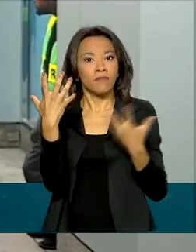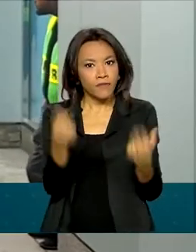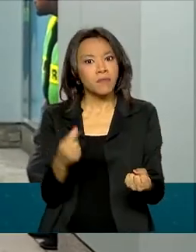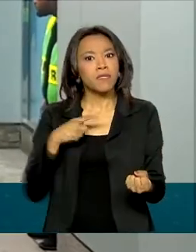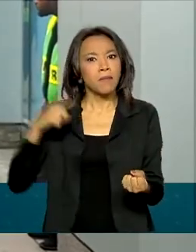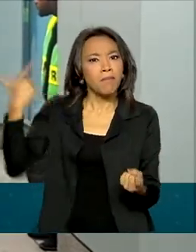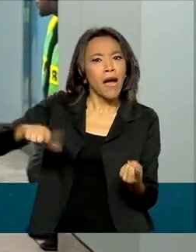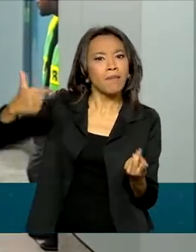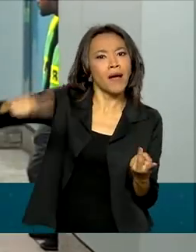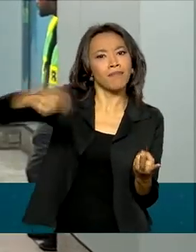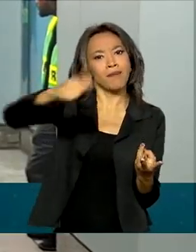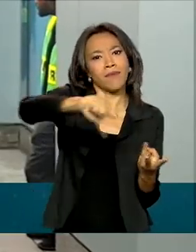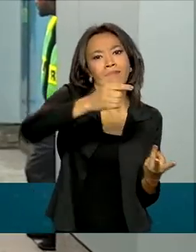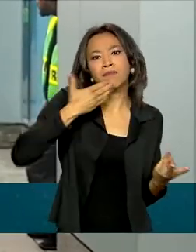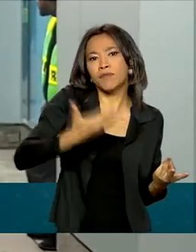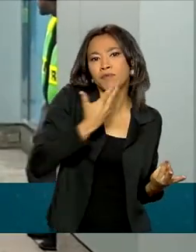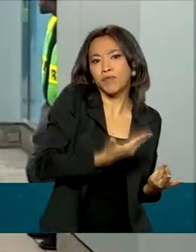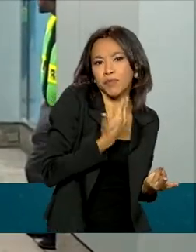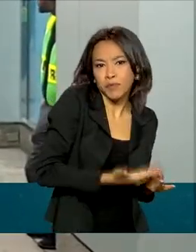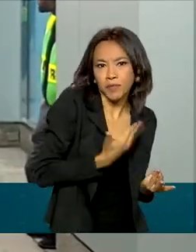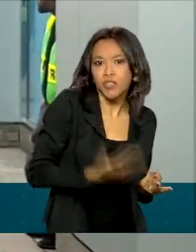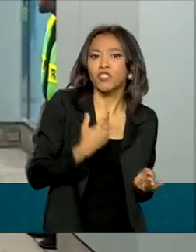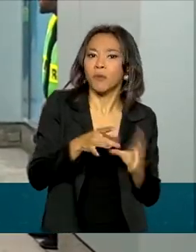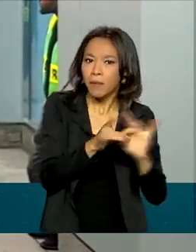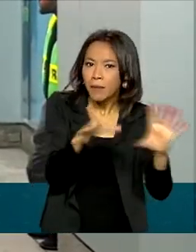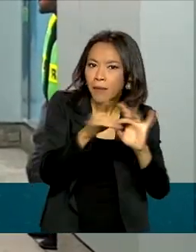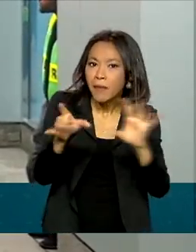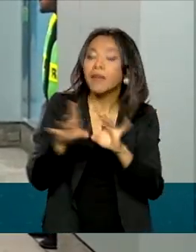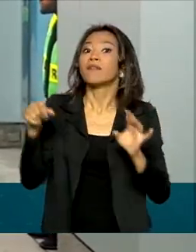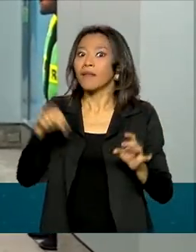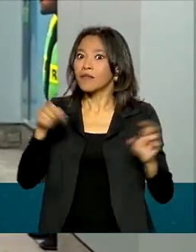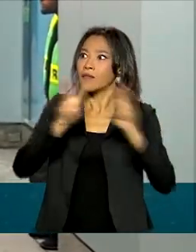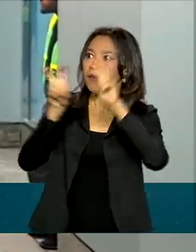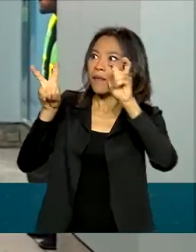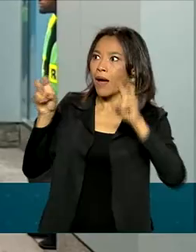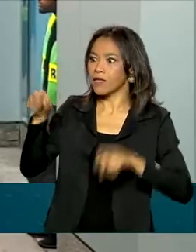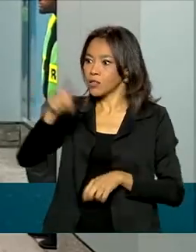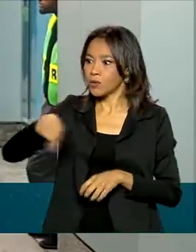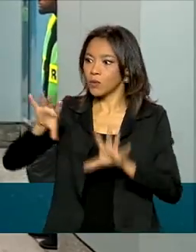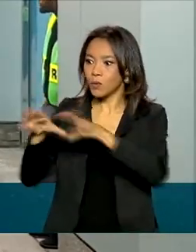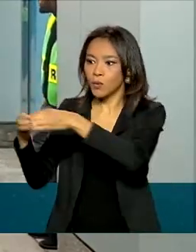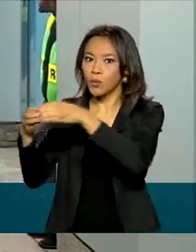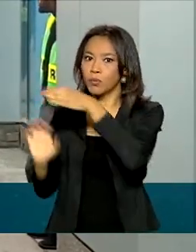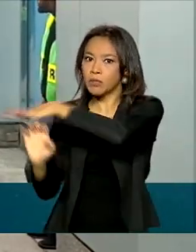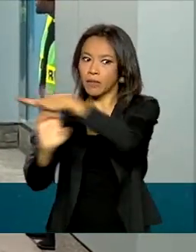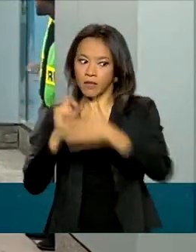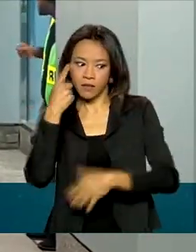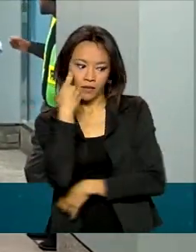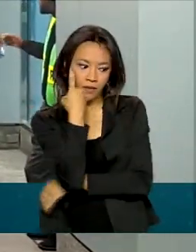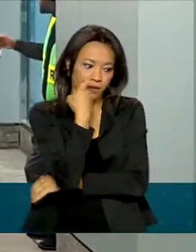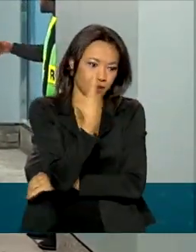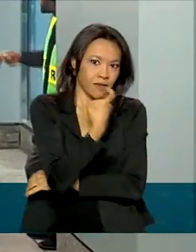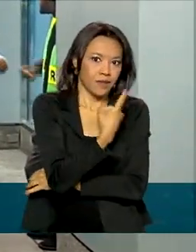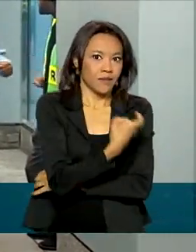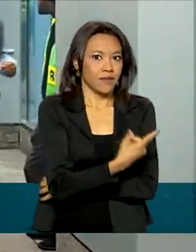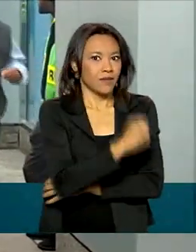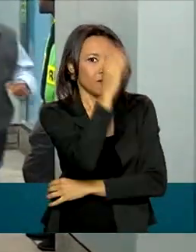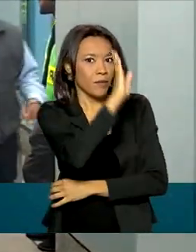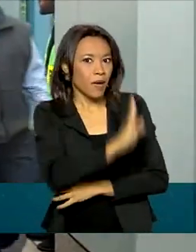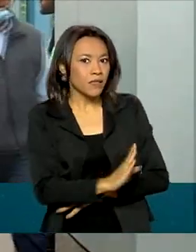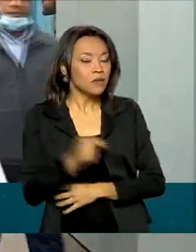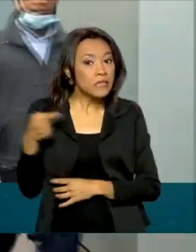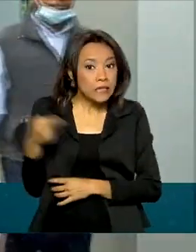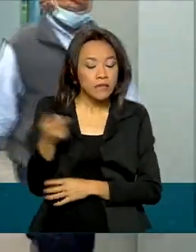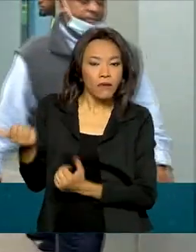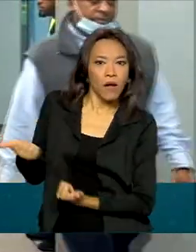de autorização. O assunto está sendo extremamente debatido, causou aqui um interesse muito grande. Tenho certeza que isso vai concorrer para o